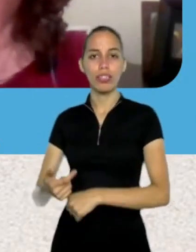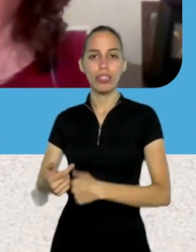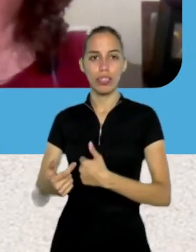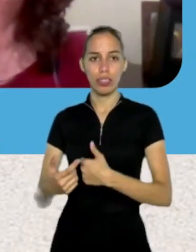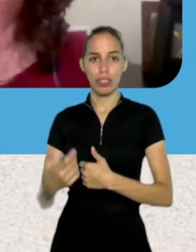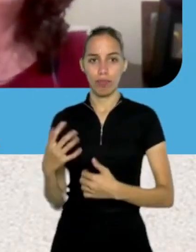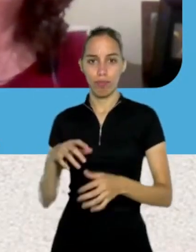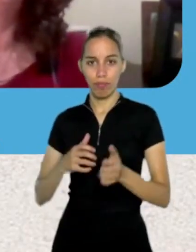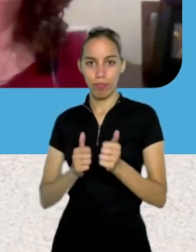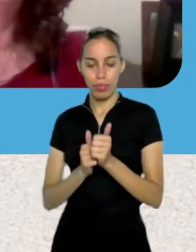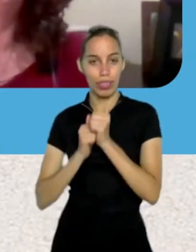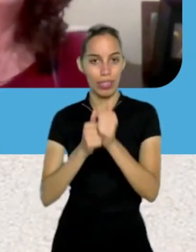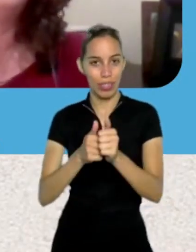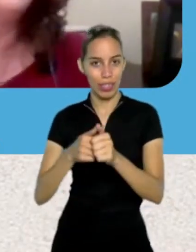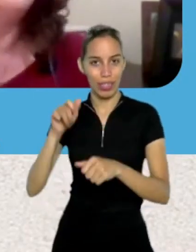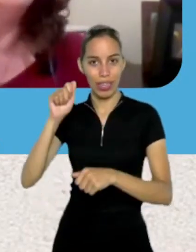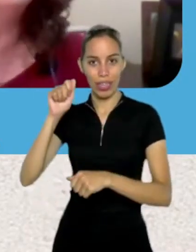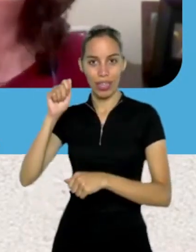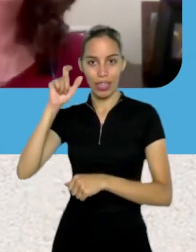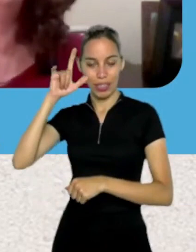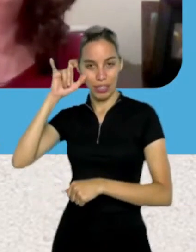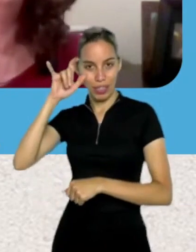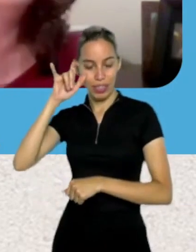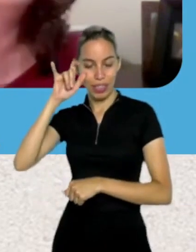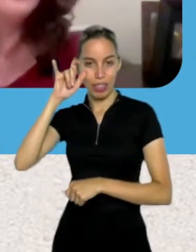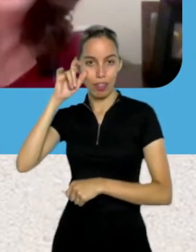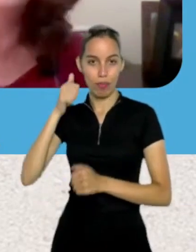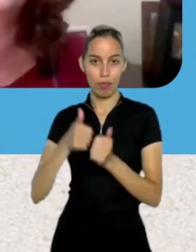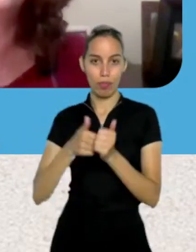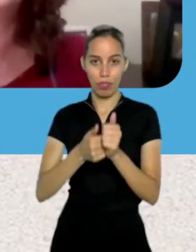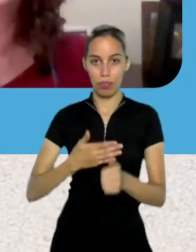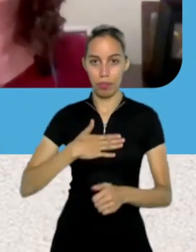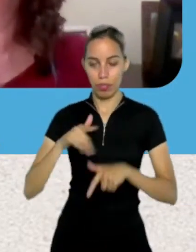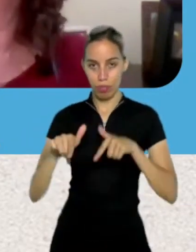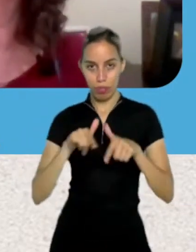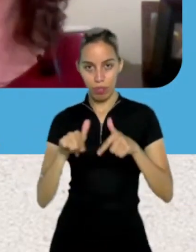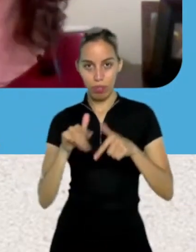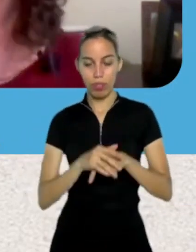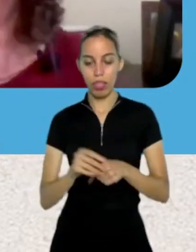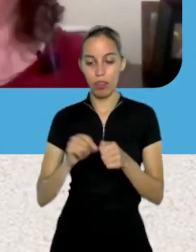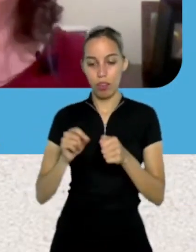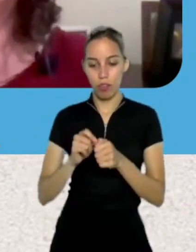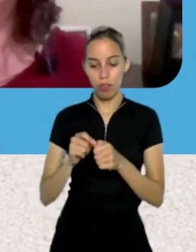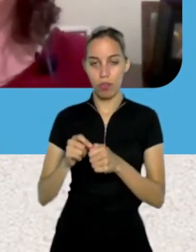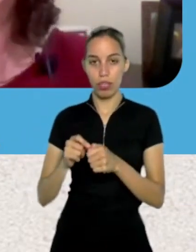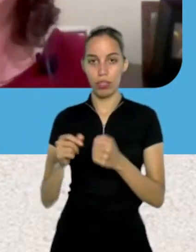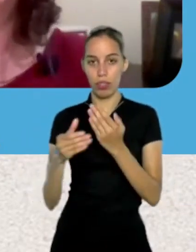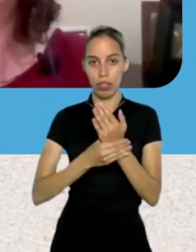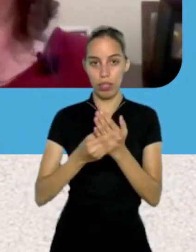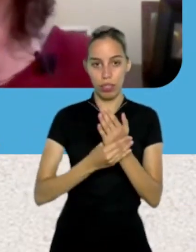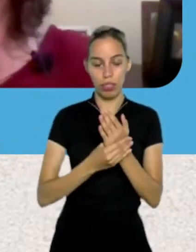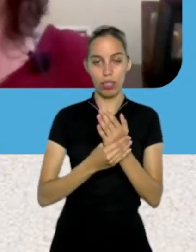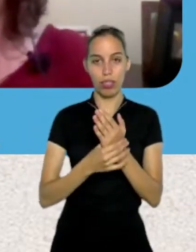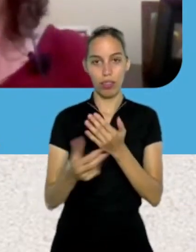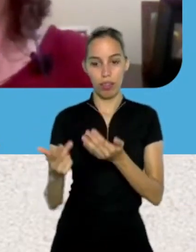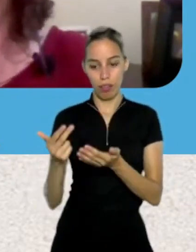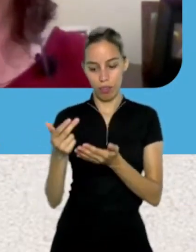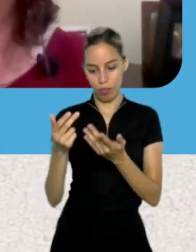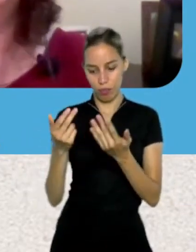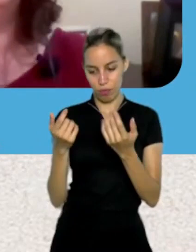Para ver um pouco mais do meu trabalho, né? Eu faço livros artesanais, faço e-books,